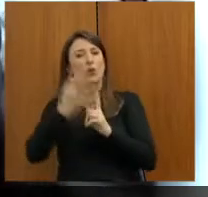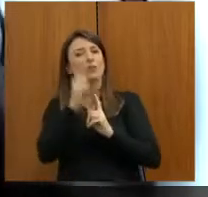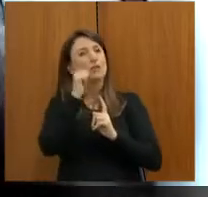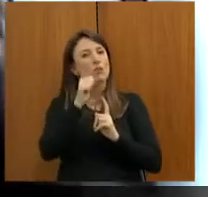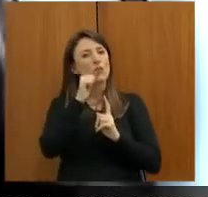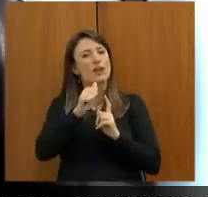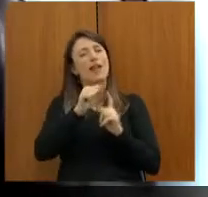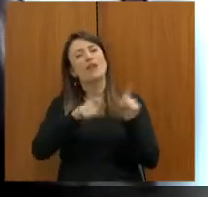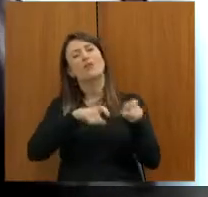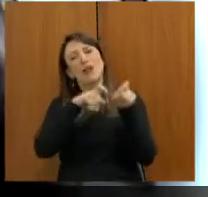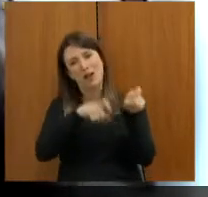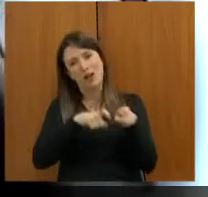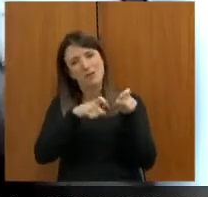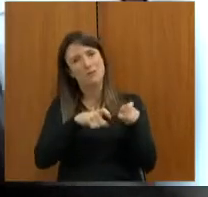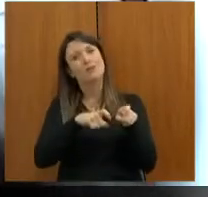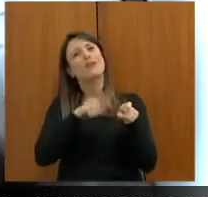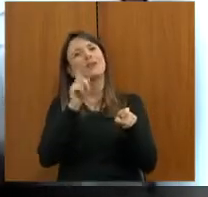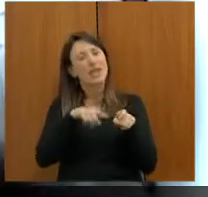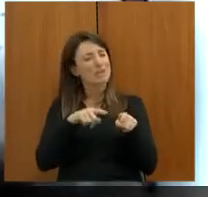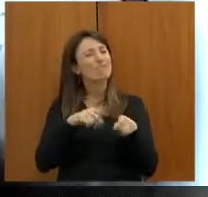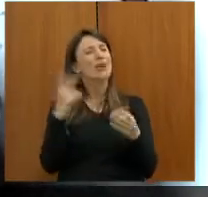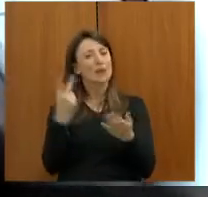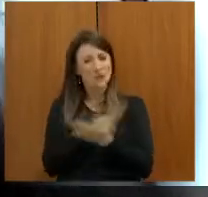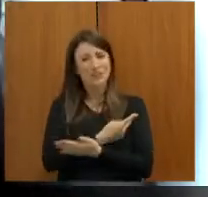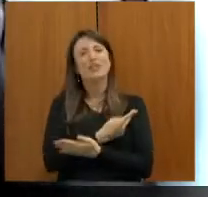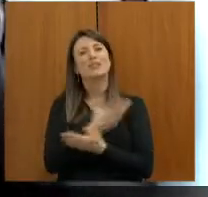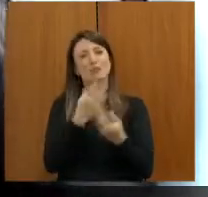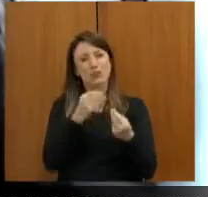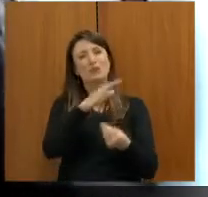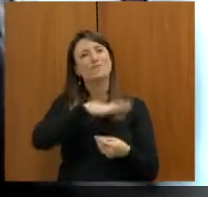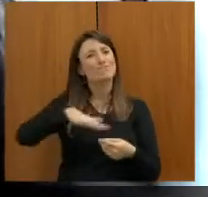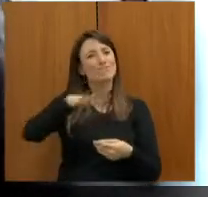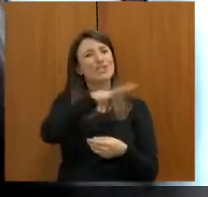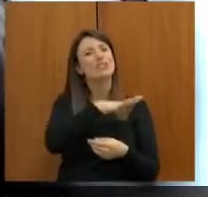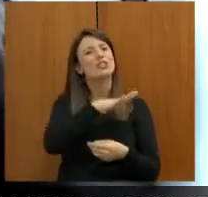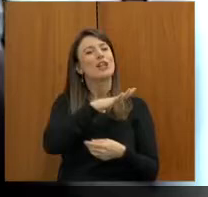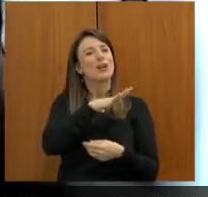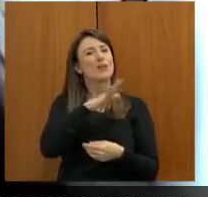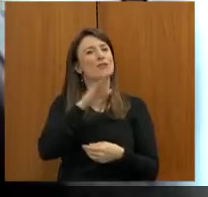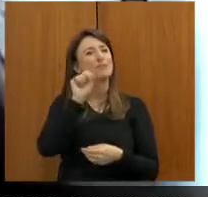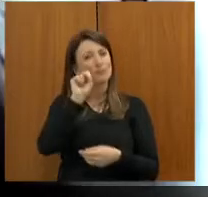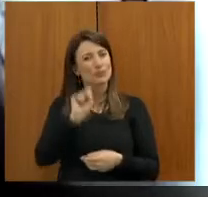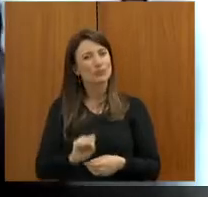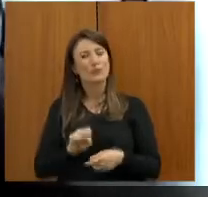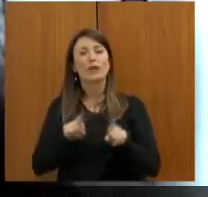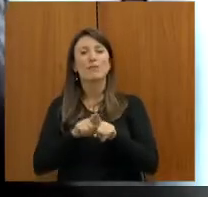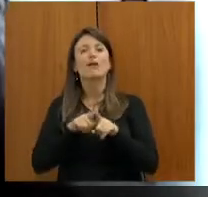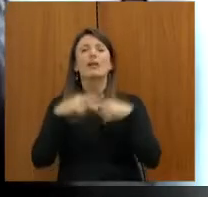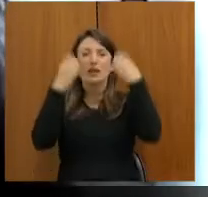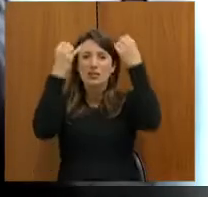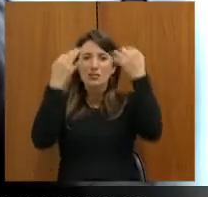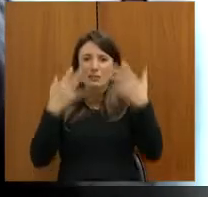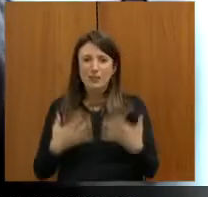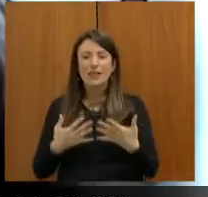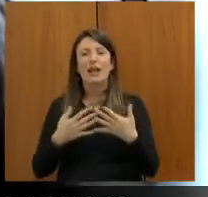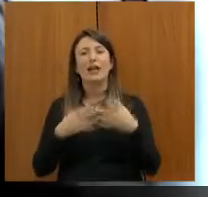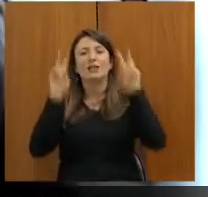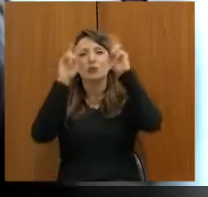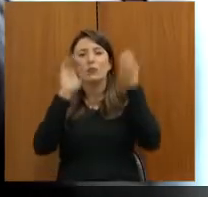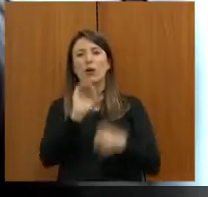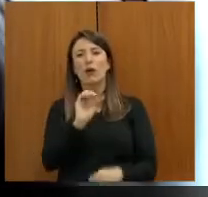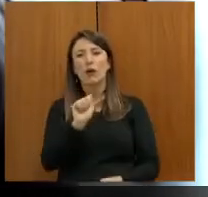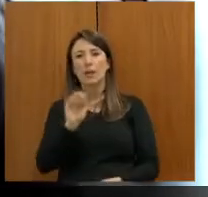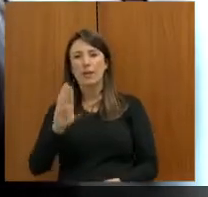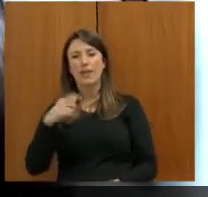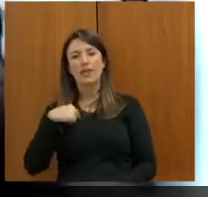principalmente na nossa região também queria falar um pouquinho da OAB né enquanto presidente da Comissão da